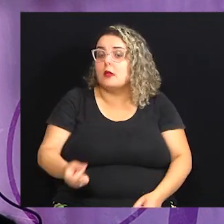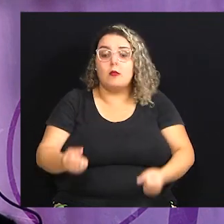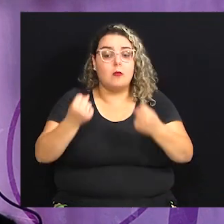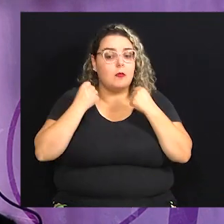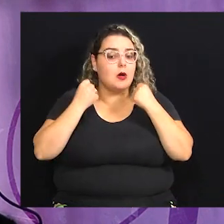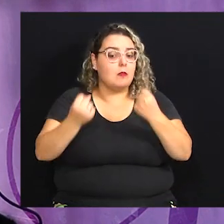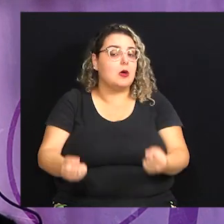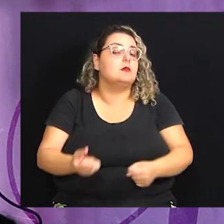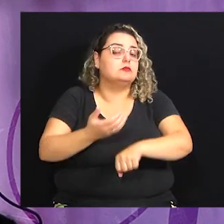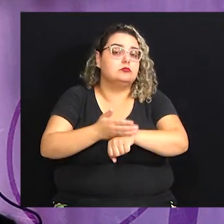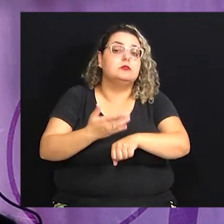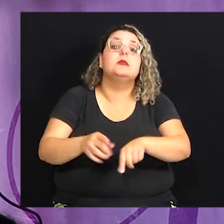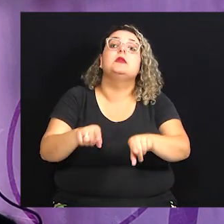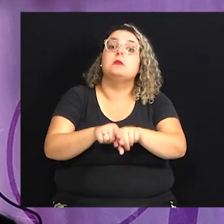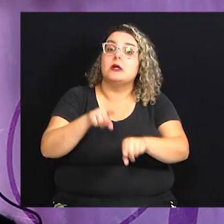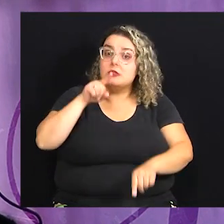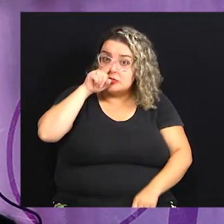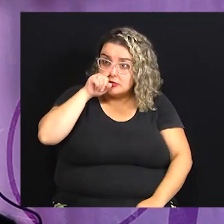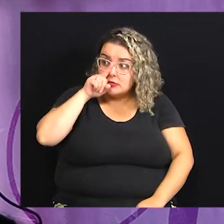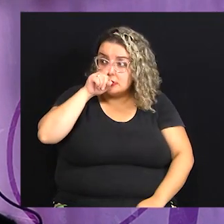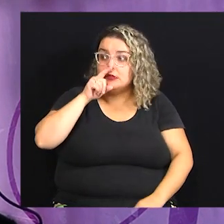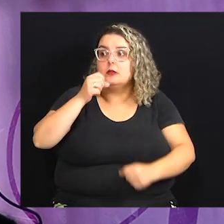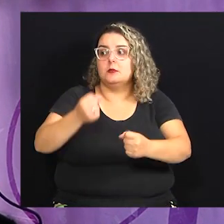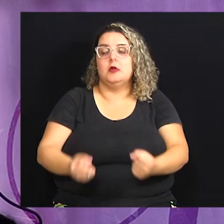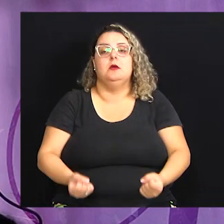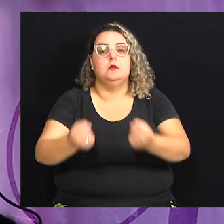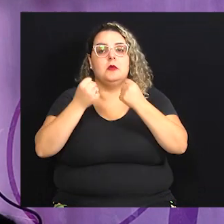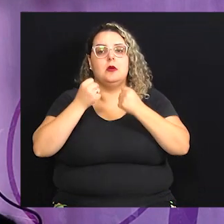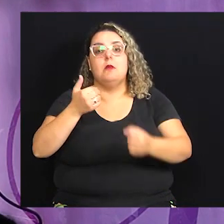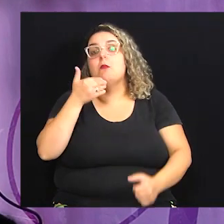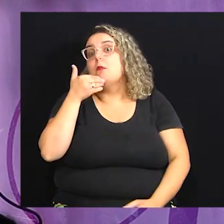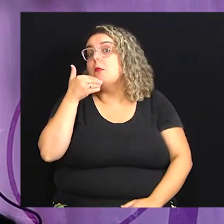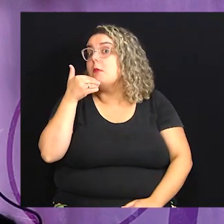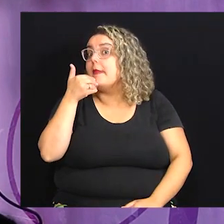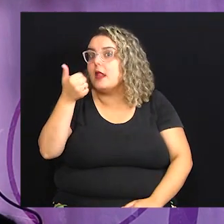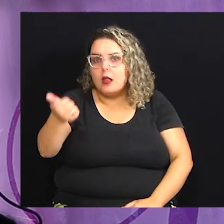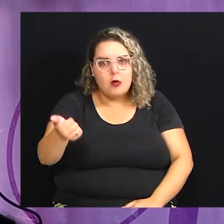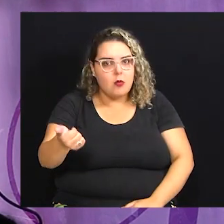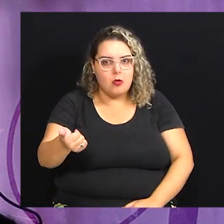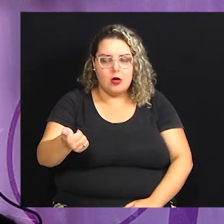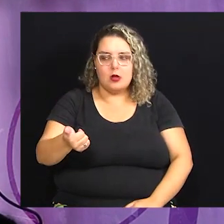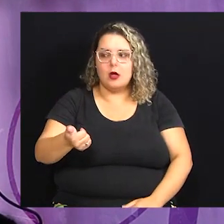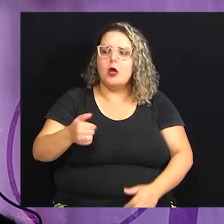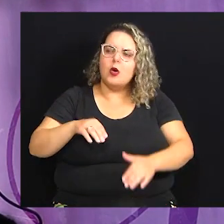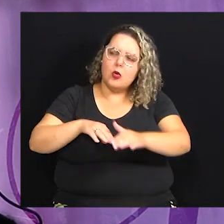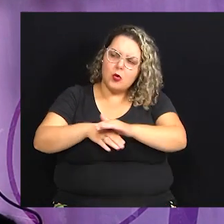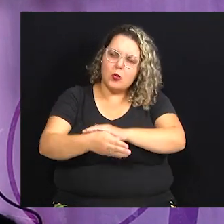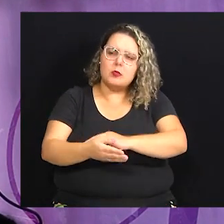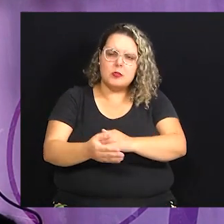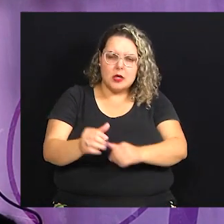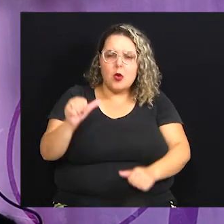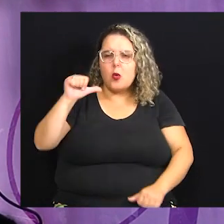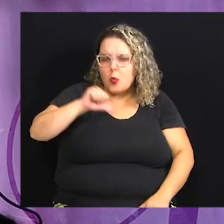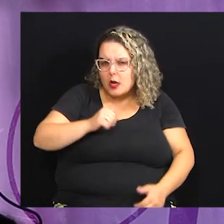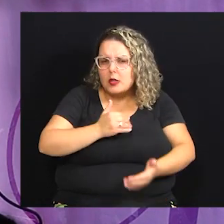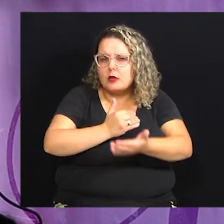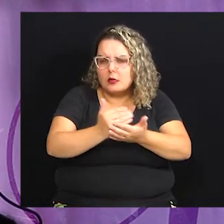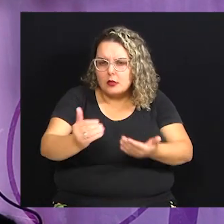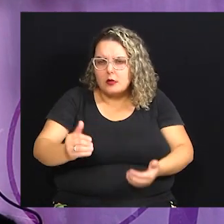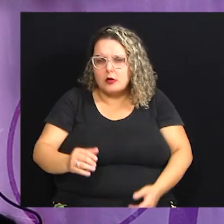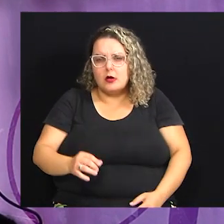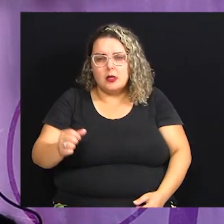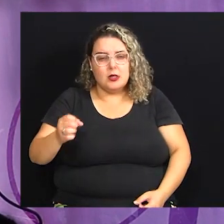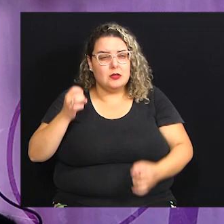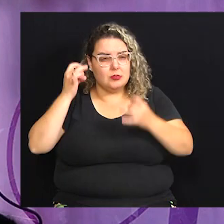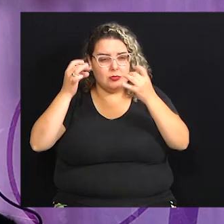praticar atividade física também é fator de risco. Inclusive, a atividade física melhora e muito a dor de cabeça. Costuma ser ruim no início,